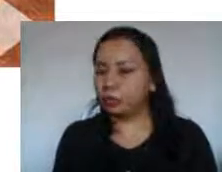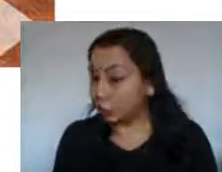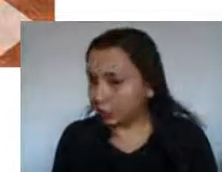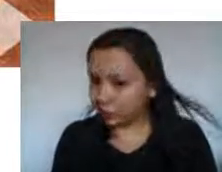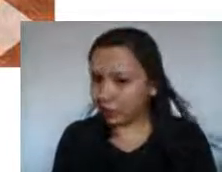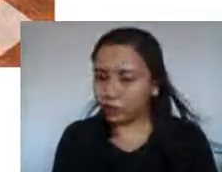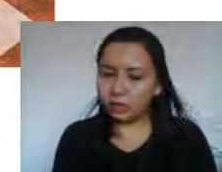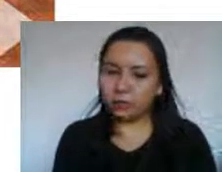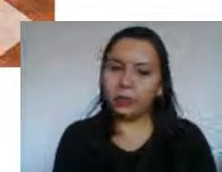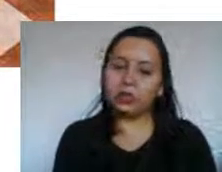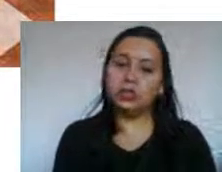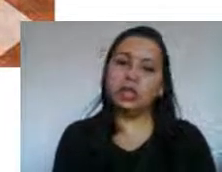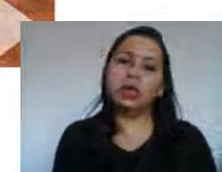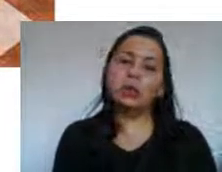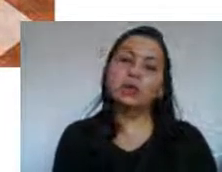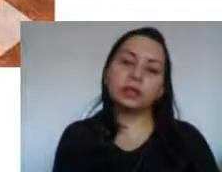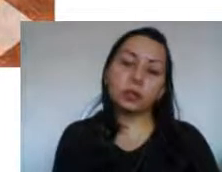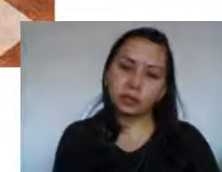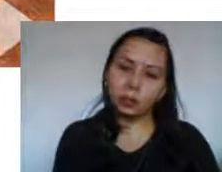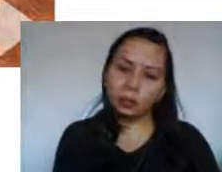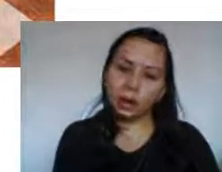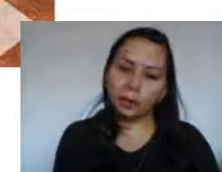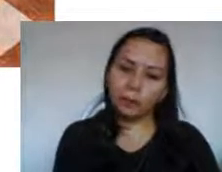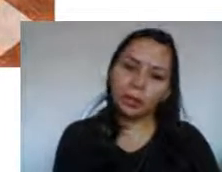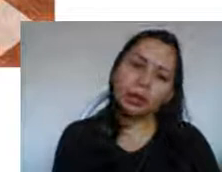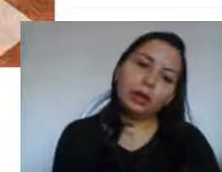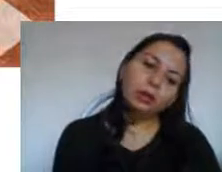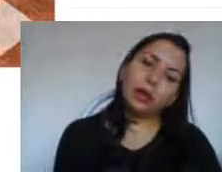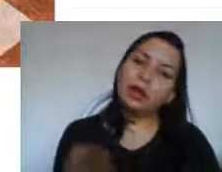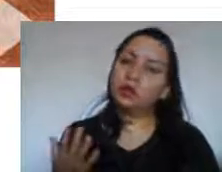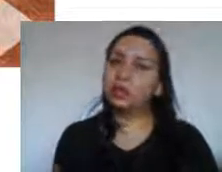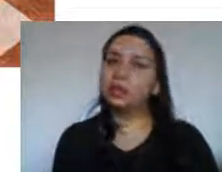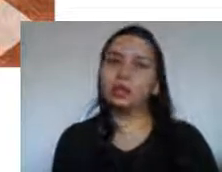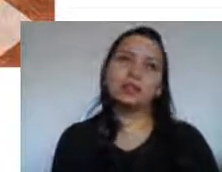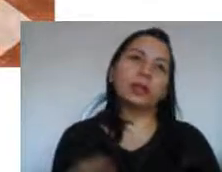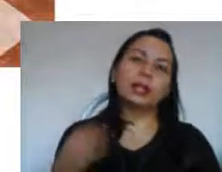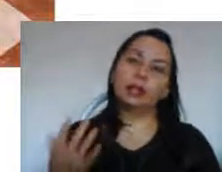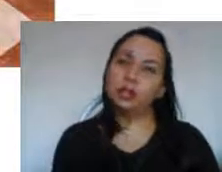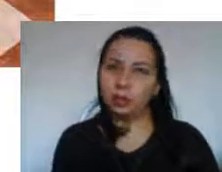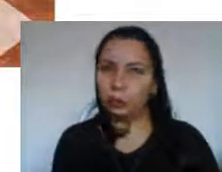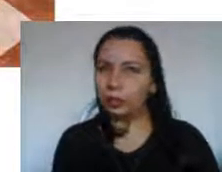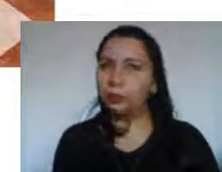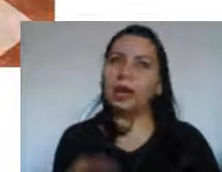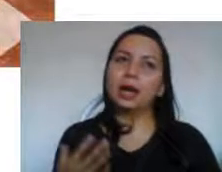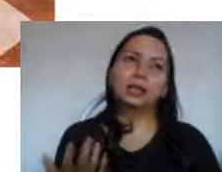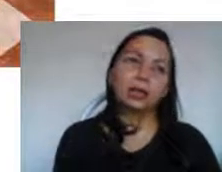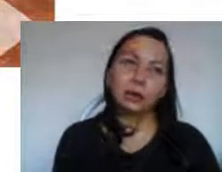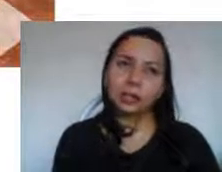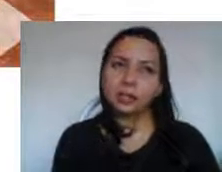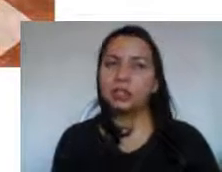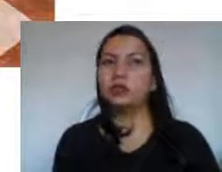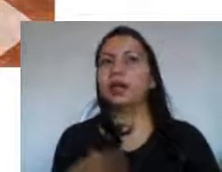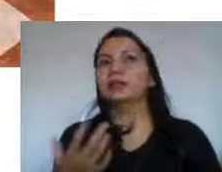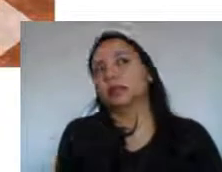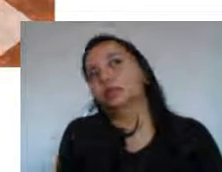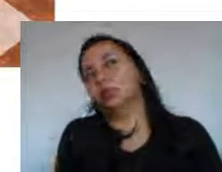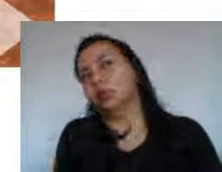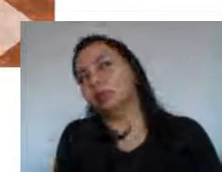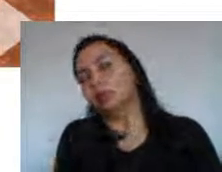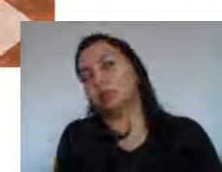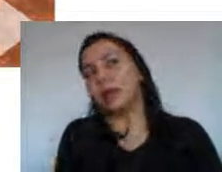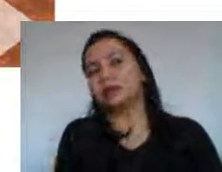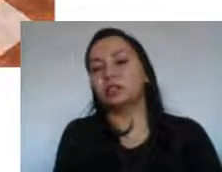tinha vegetação nativa, a gente tem aí uma sucessão primária. No caso de já ter sido desmatado, já ter sido perturbado, está em processo de desertificação